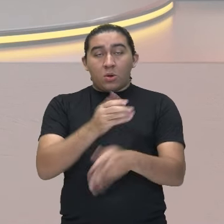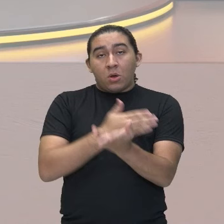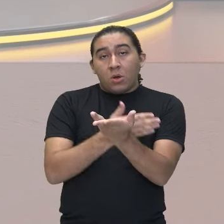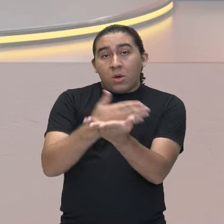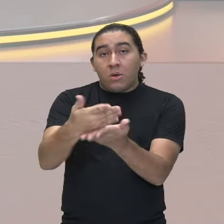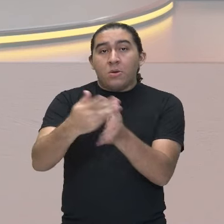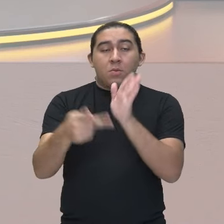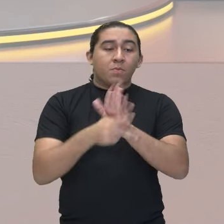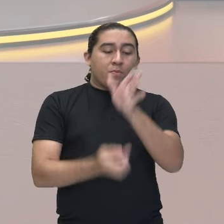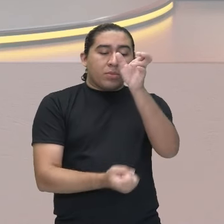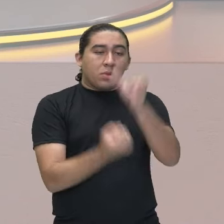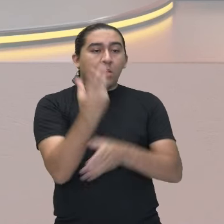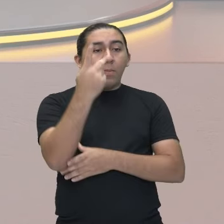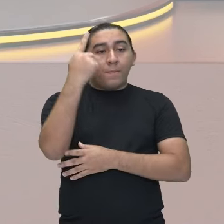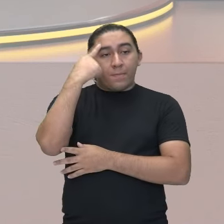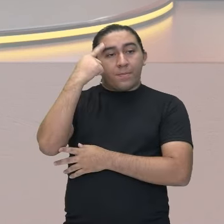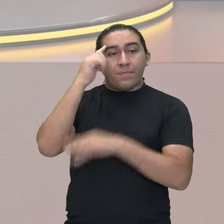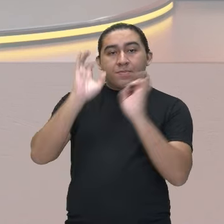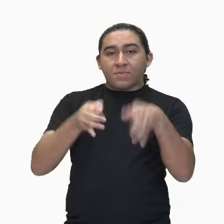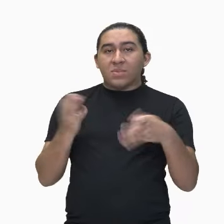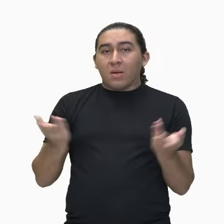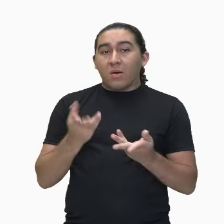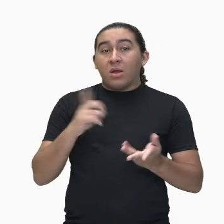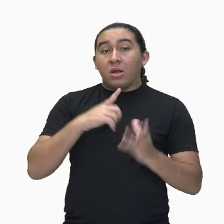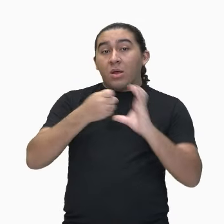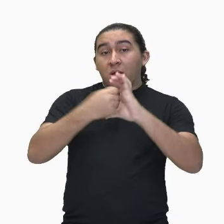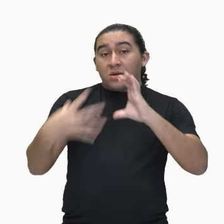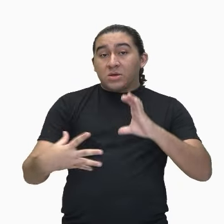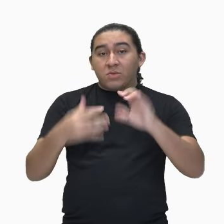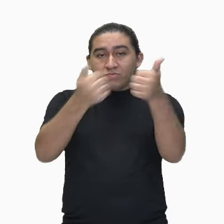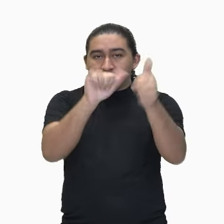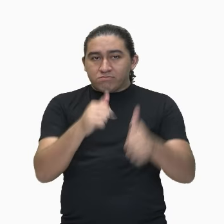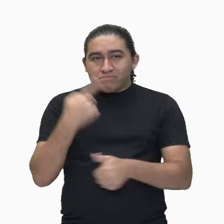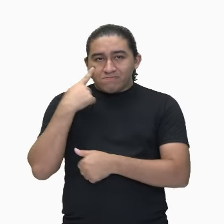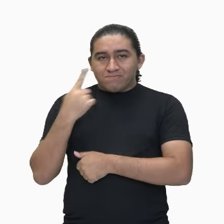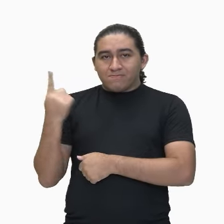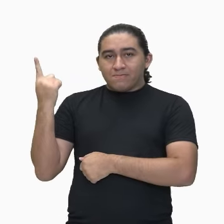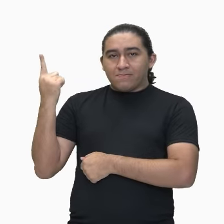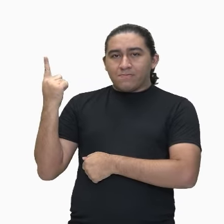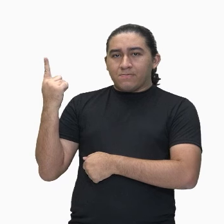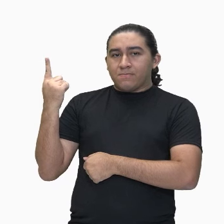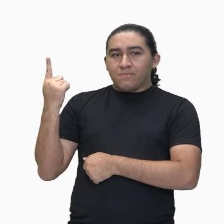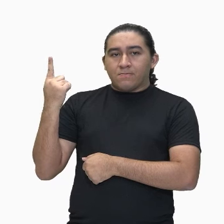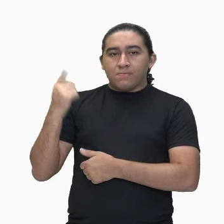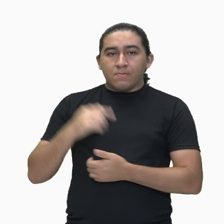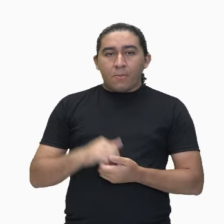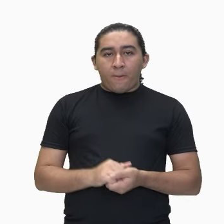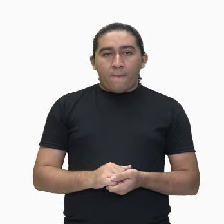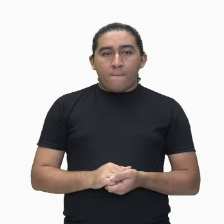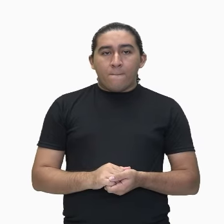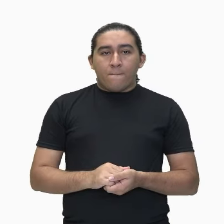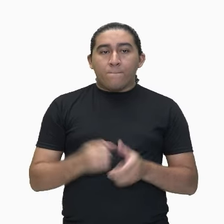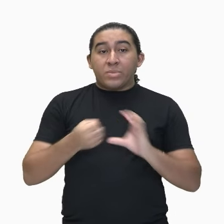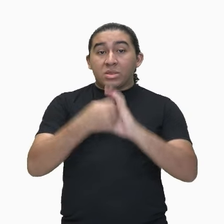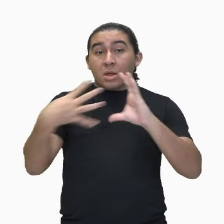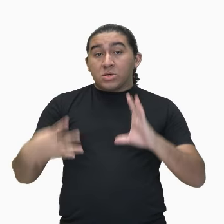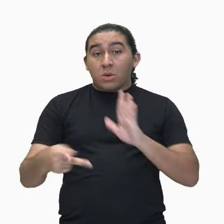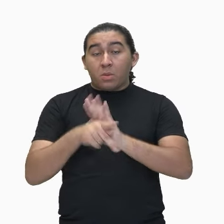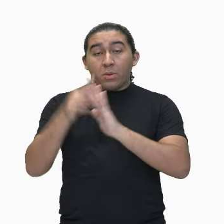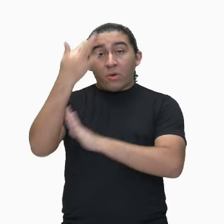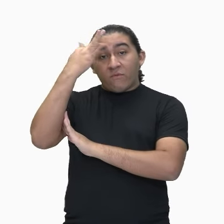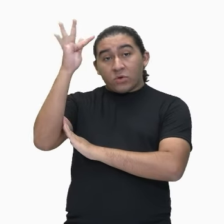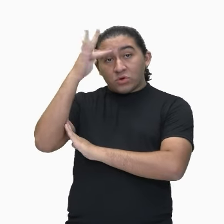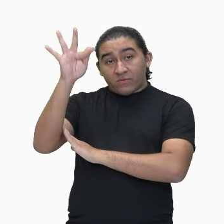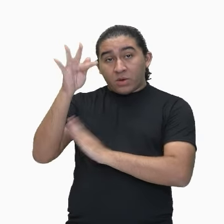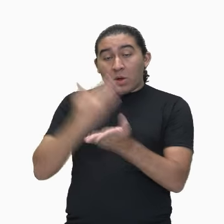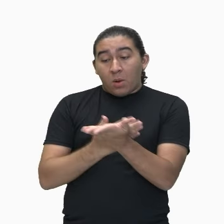a surgir esse pensamento aí. Vamos ver algumas características desse pensamento? Vamos lá então. Olha só, características da filosofia